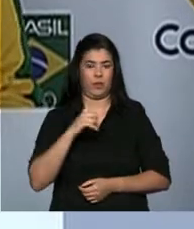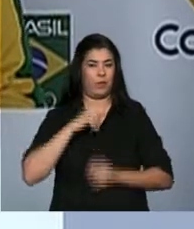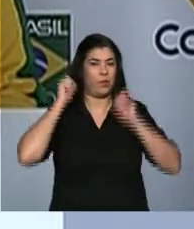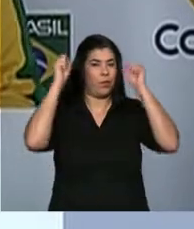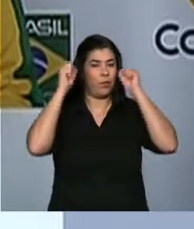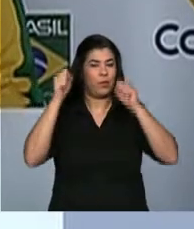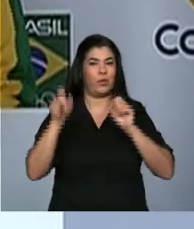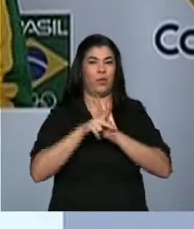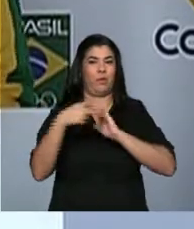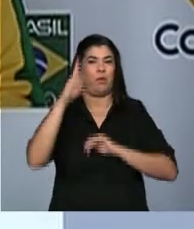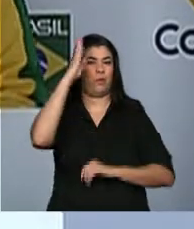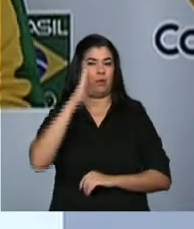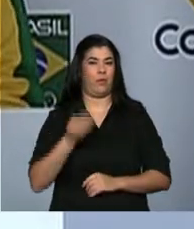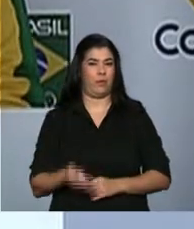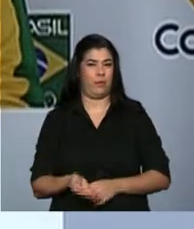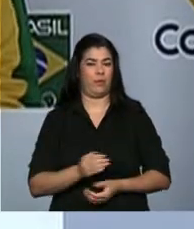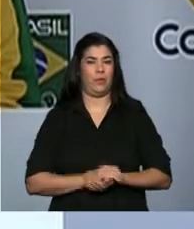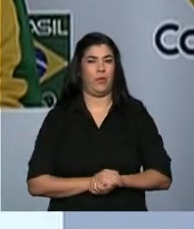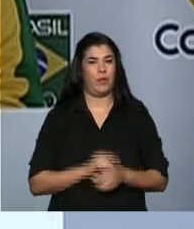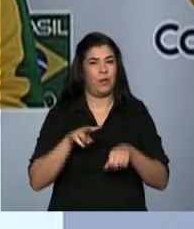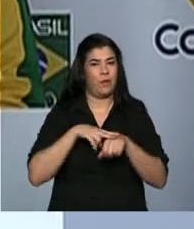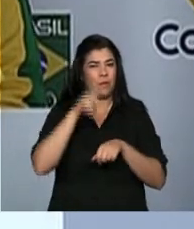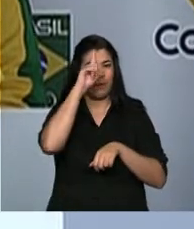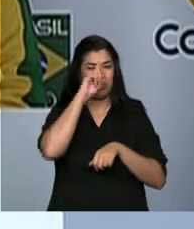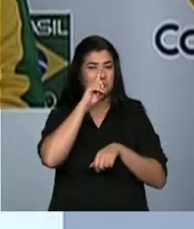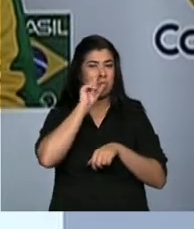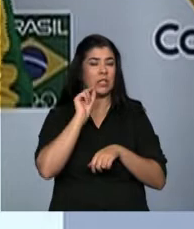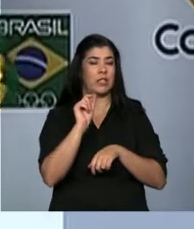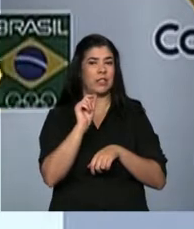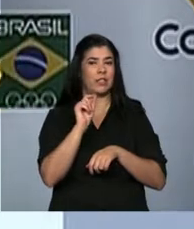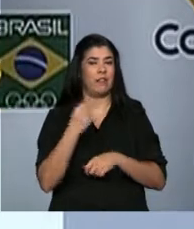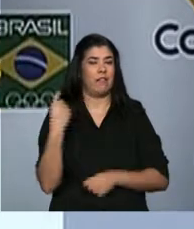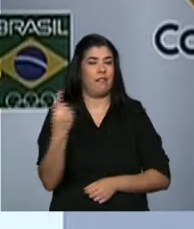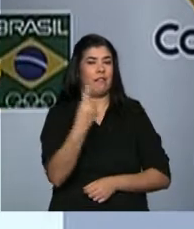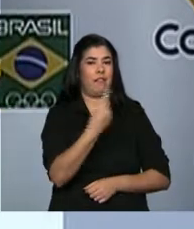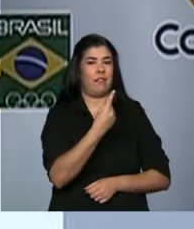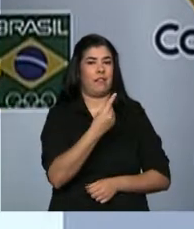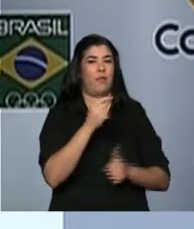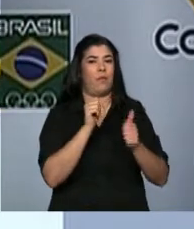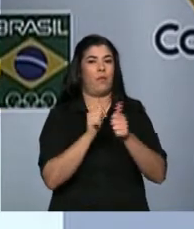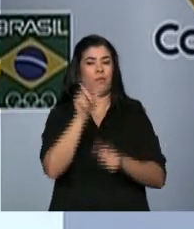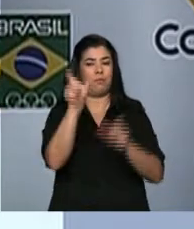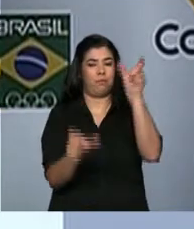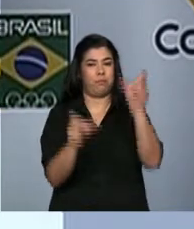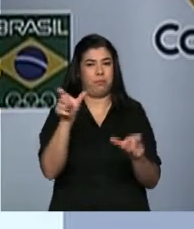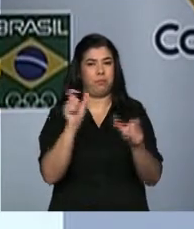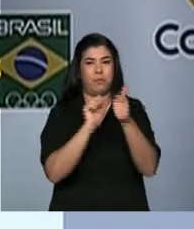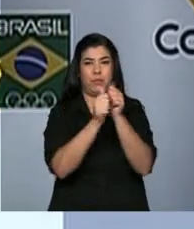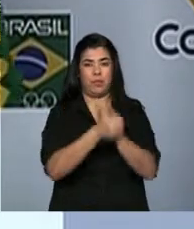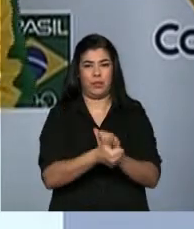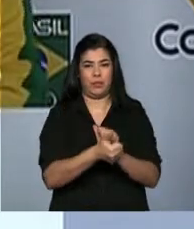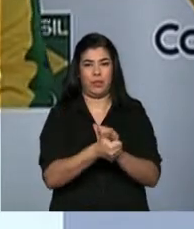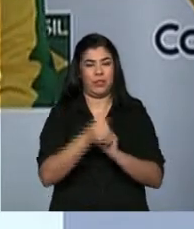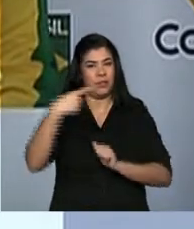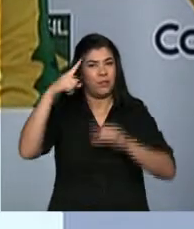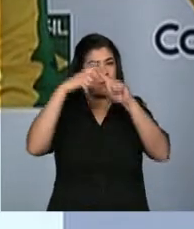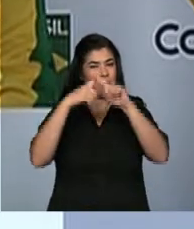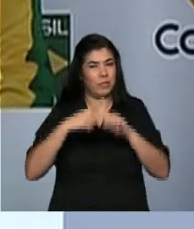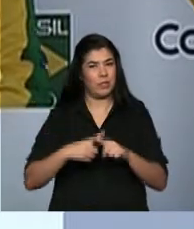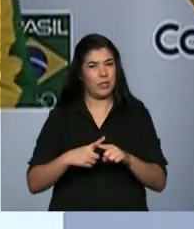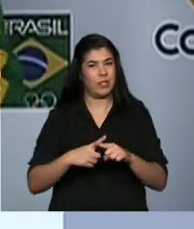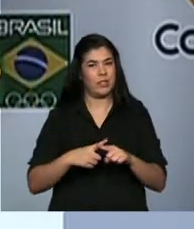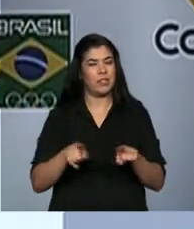torcida verde-amarela, que quando cada atleta compete, torce por